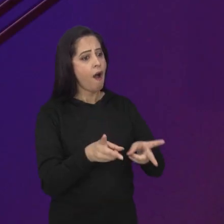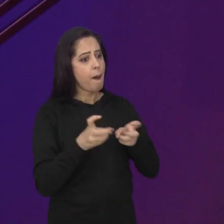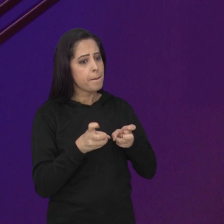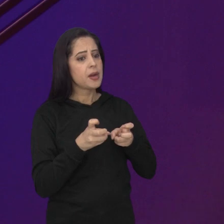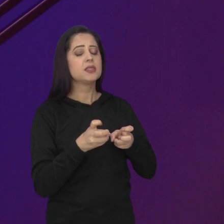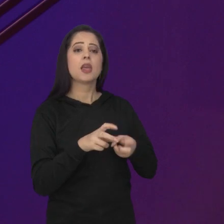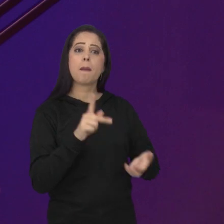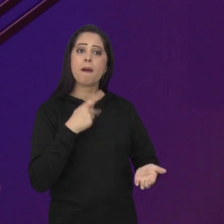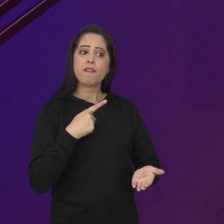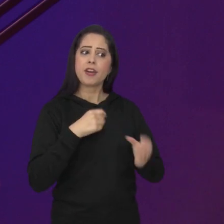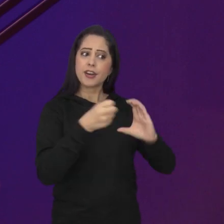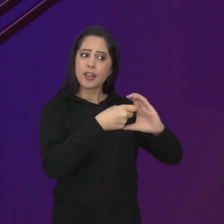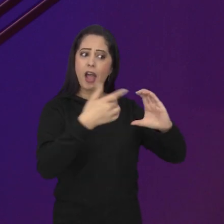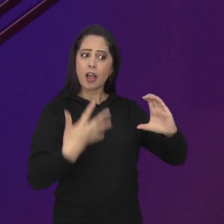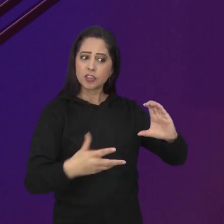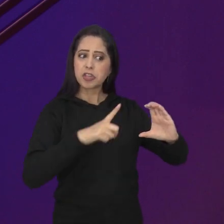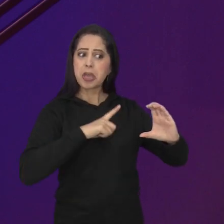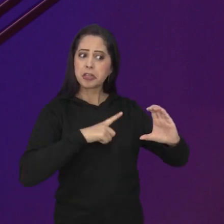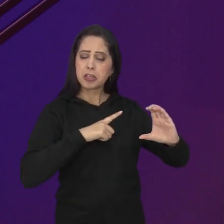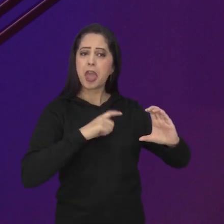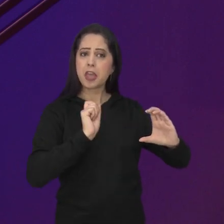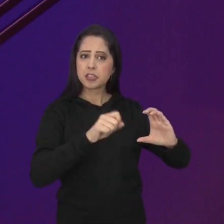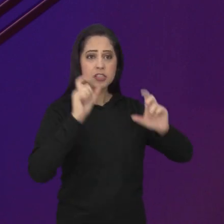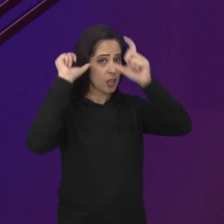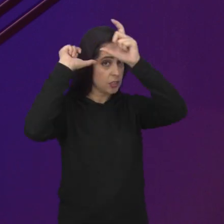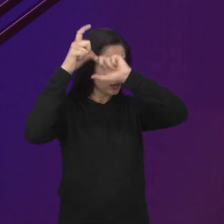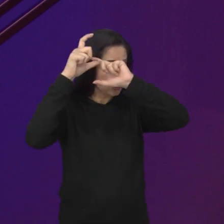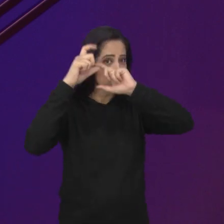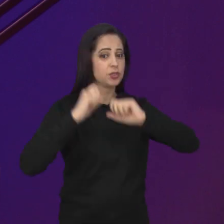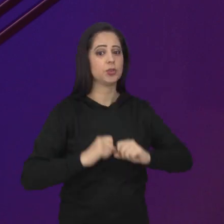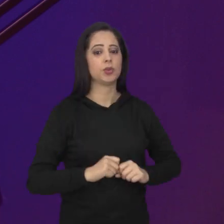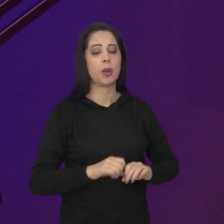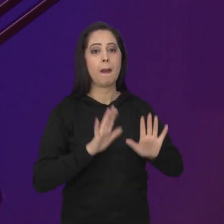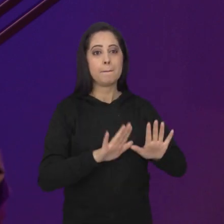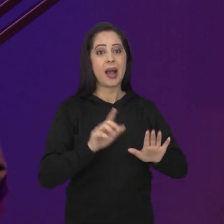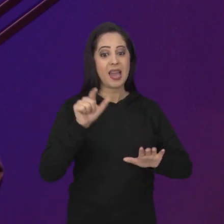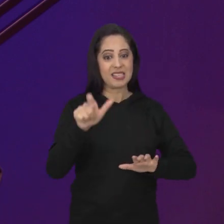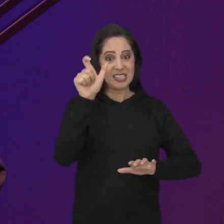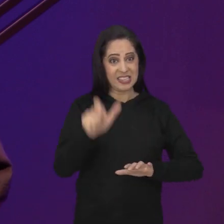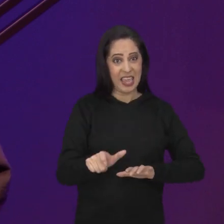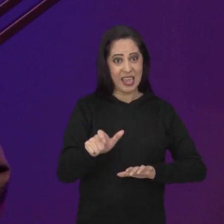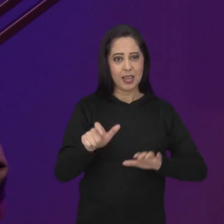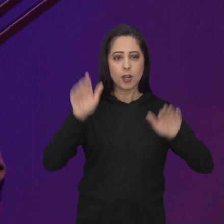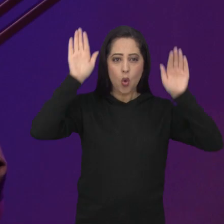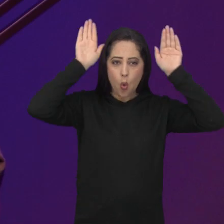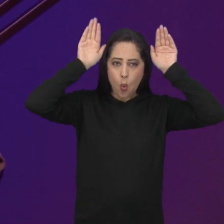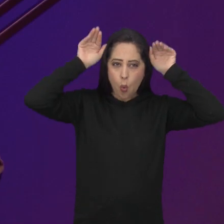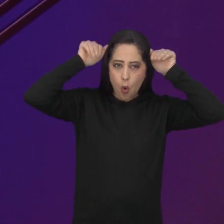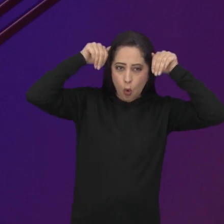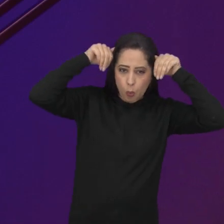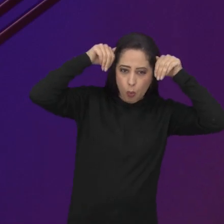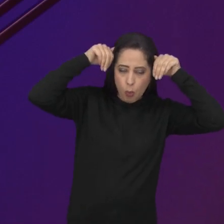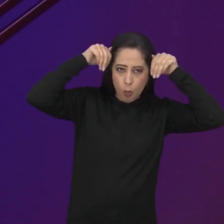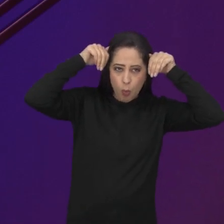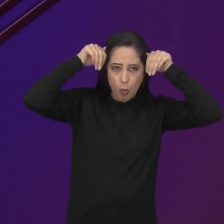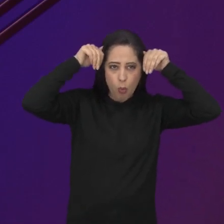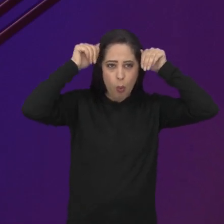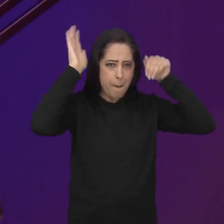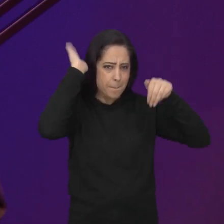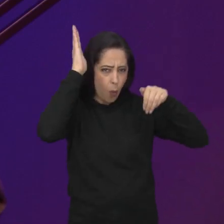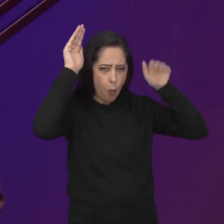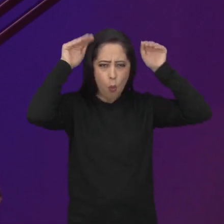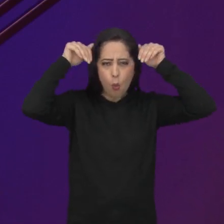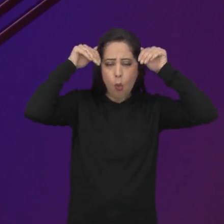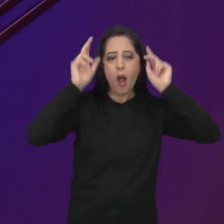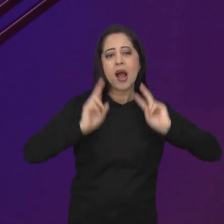gente identifica essas características de vários transtornos em vários deles. E daí o Ió é esse personagem que tá sempre